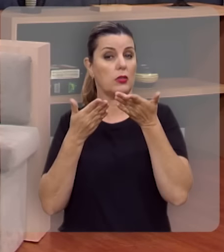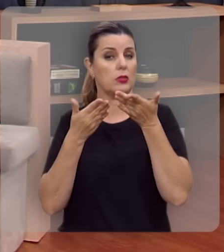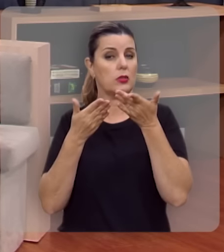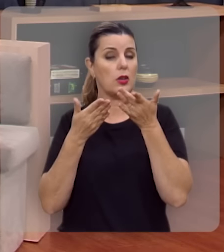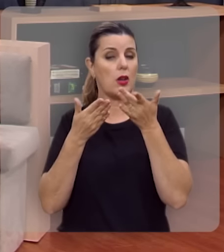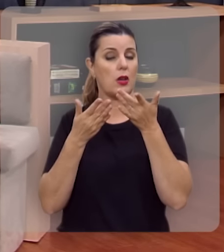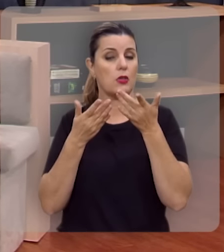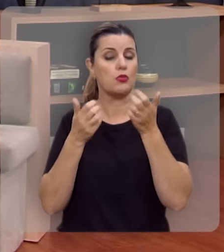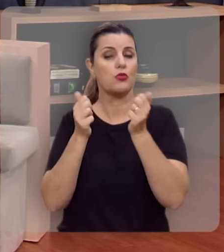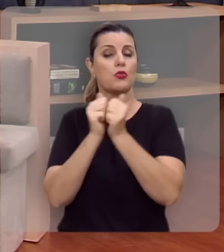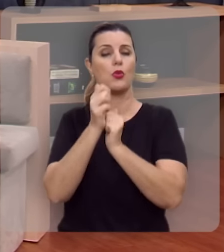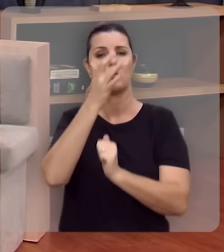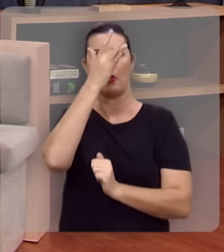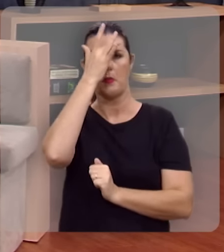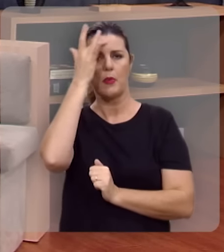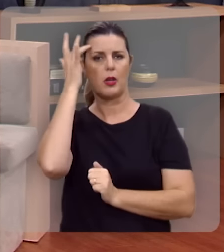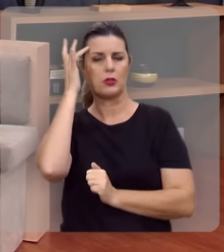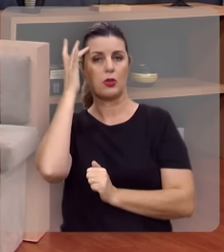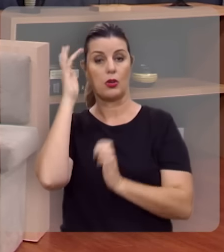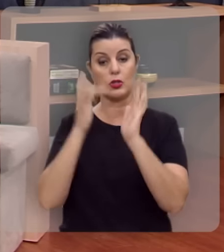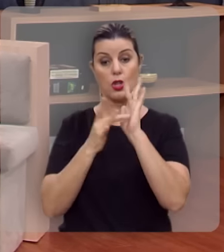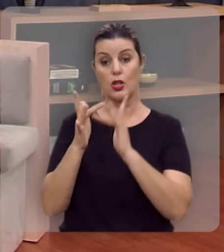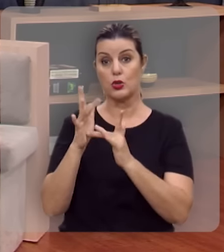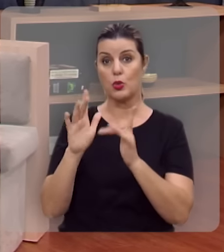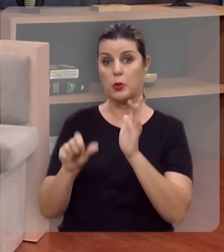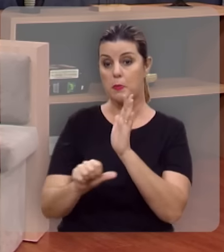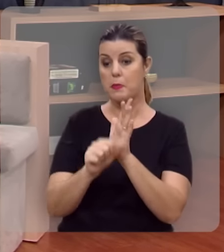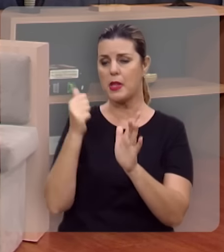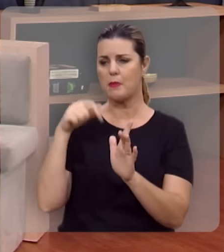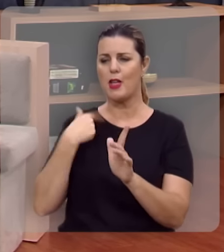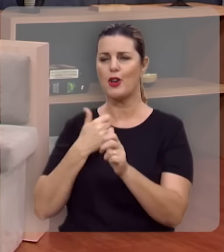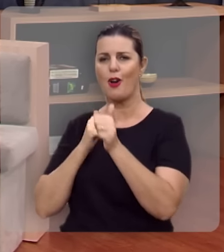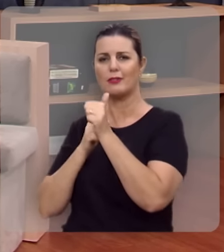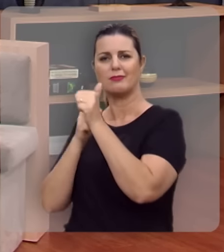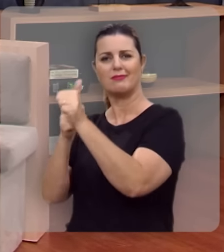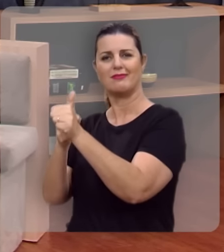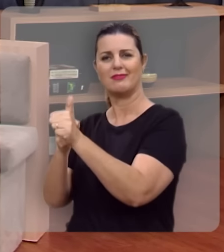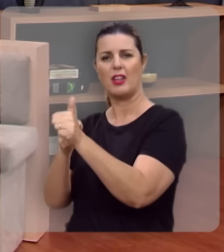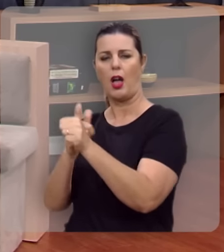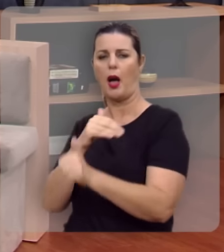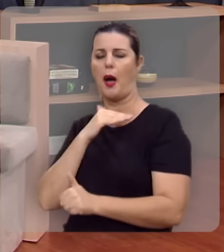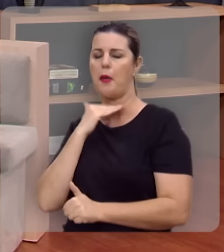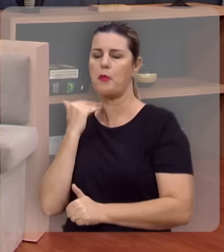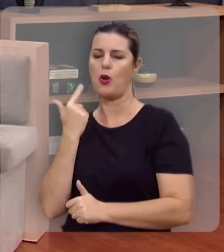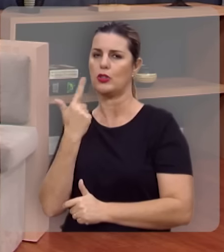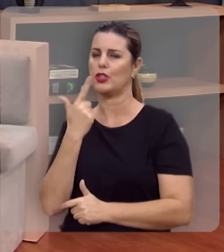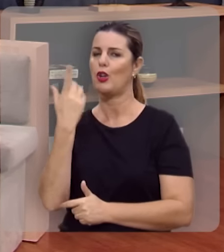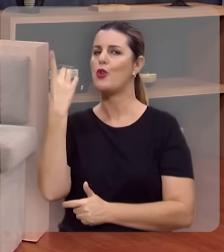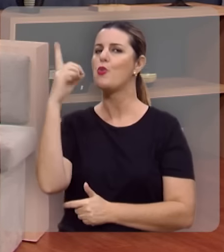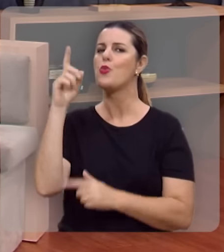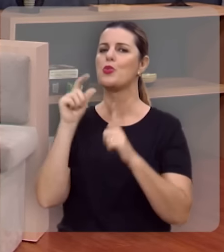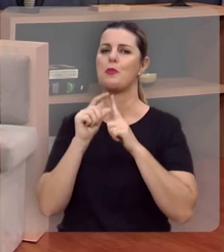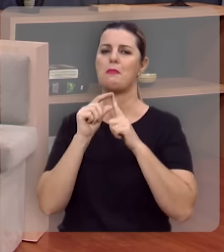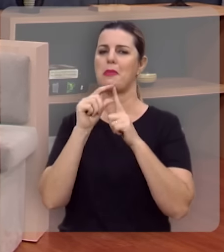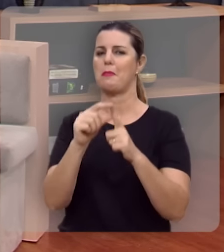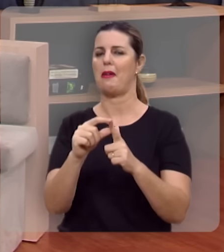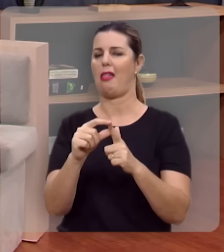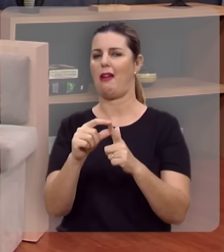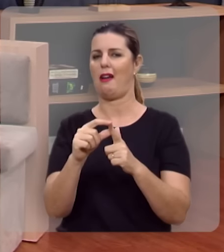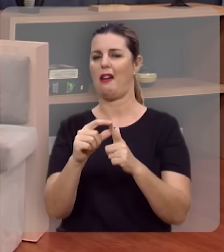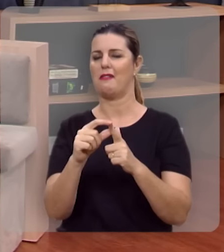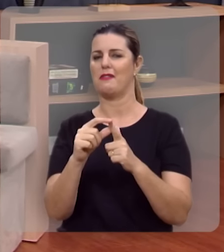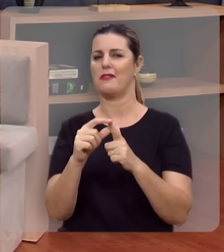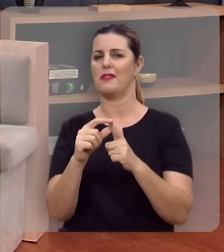com primícias dos que dormem. Ele é o primeiro e nós seguimos essa fila. A morte não tem mais a última palavra.